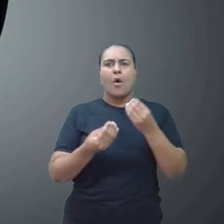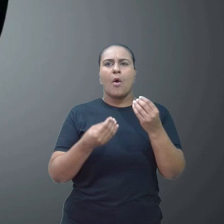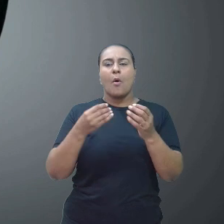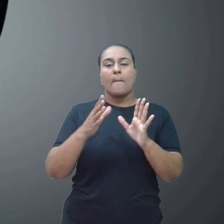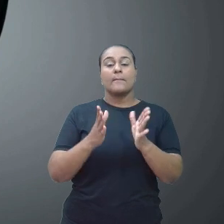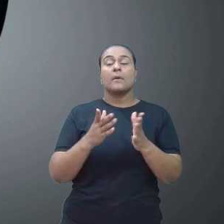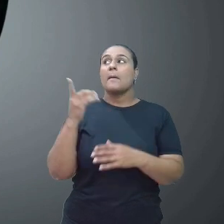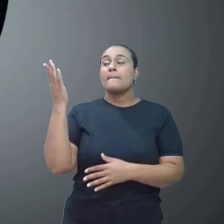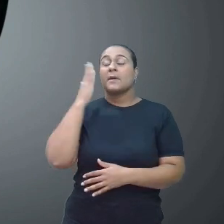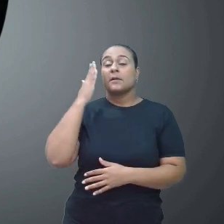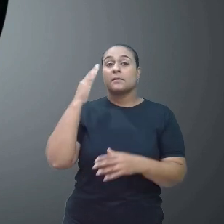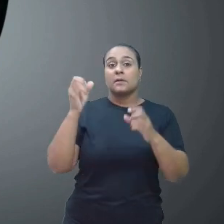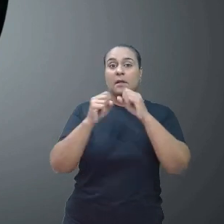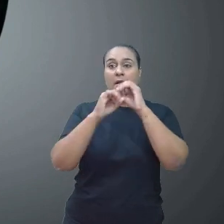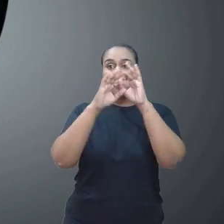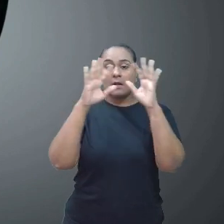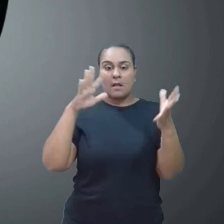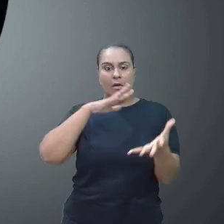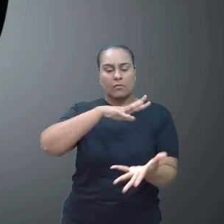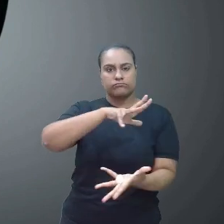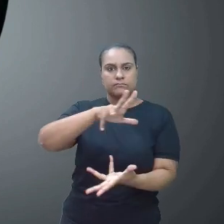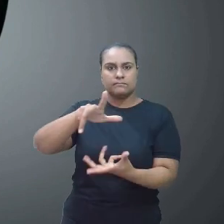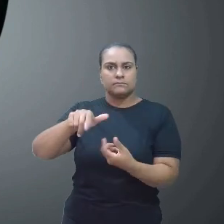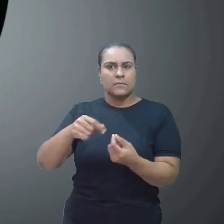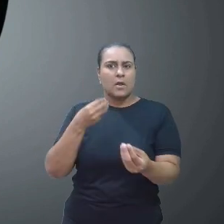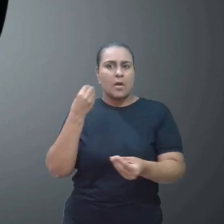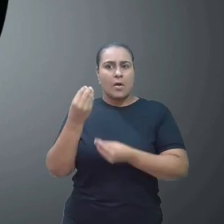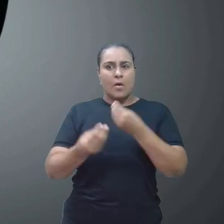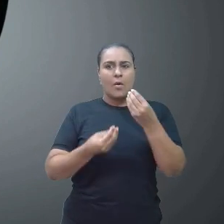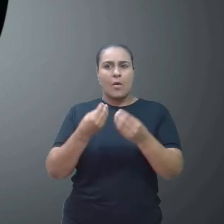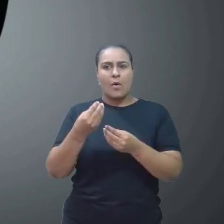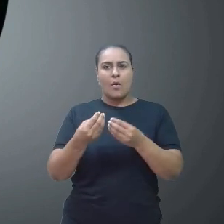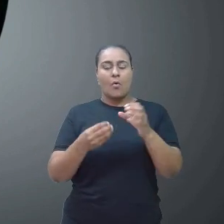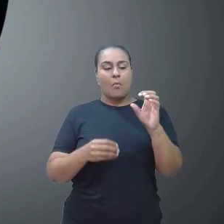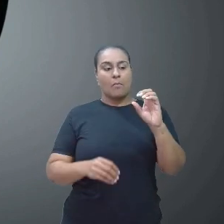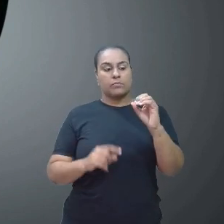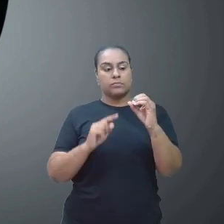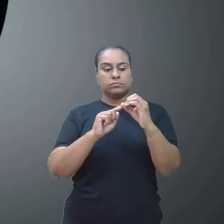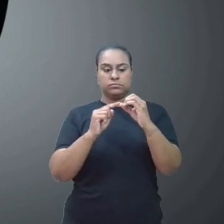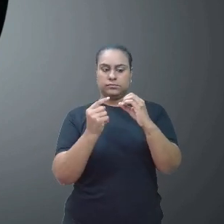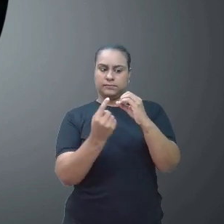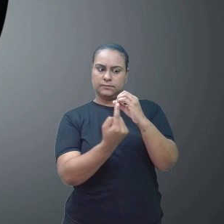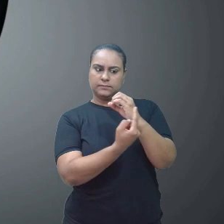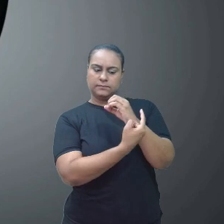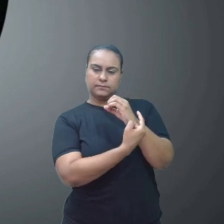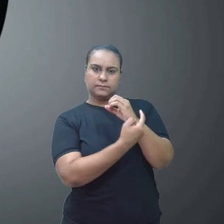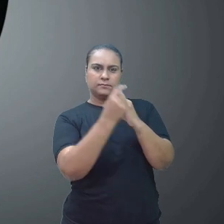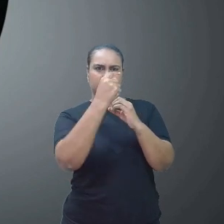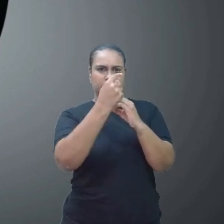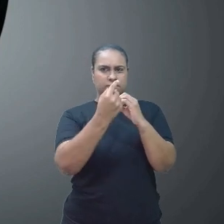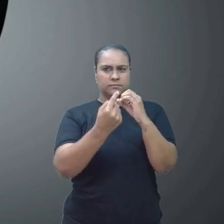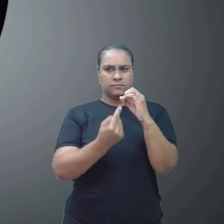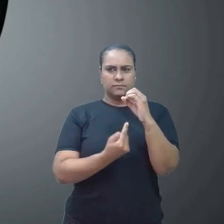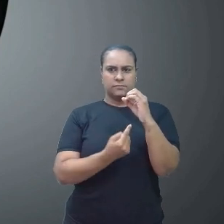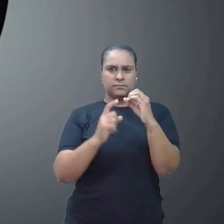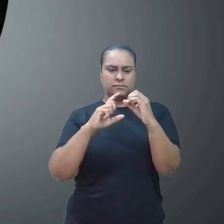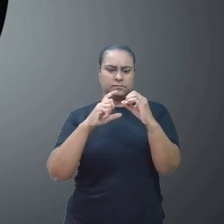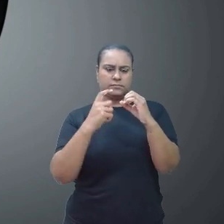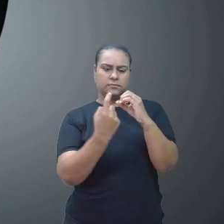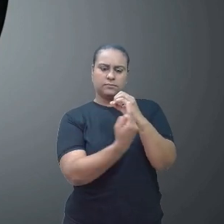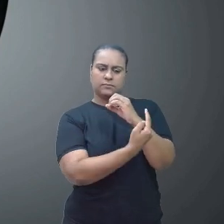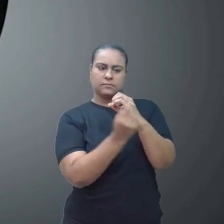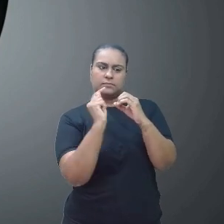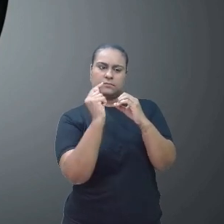Vocês possam entender a questão, como foi dividido, para vocês poderem entender essa questão da linha do